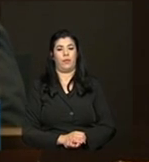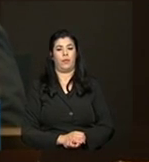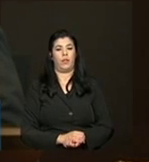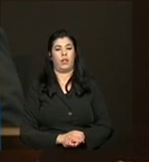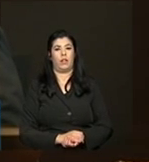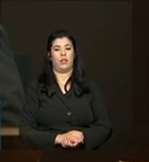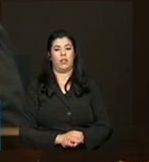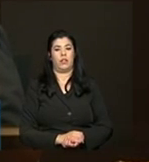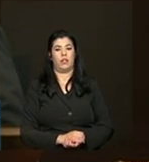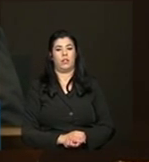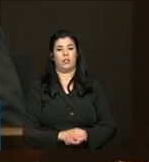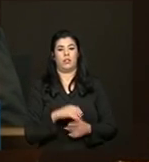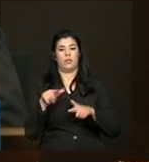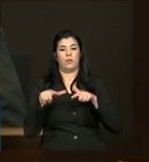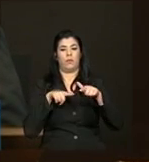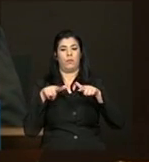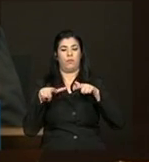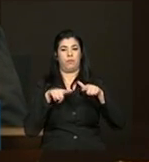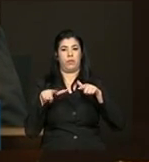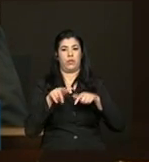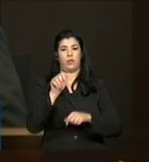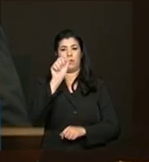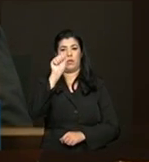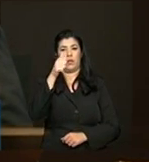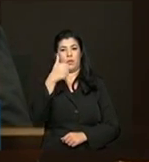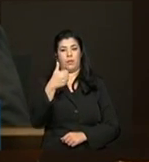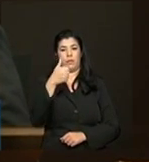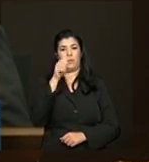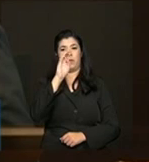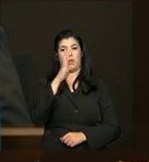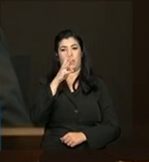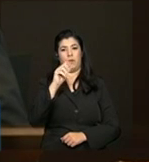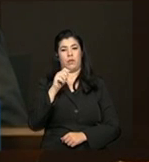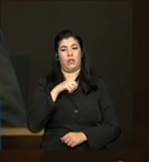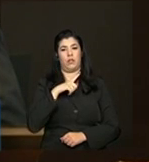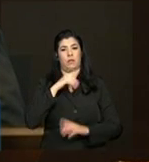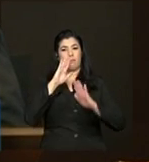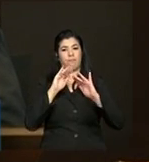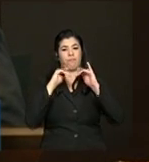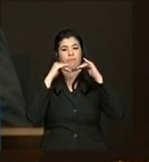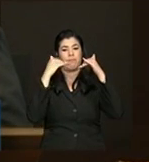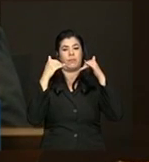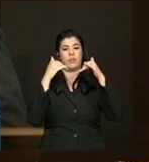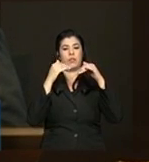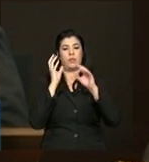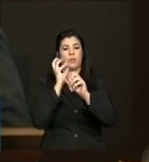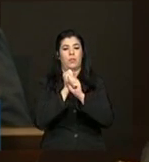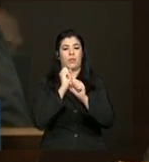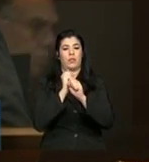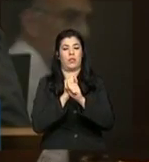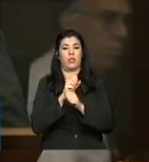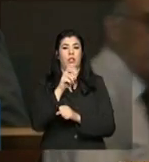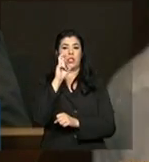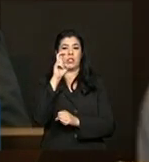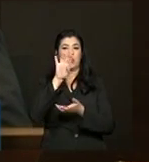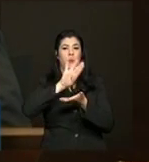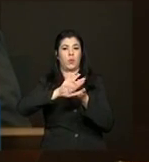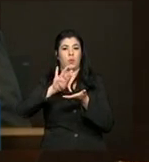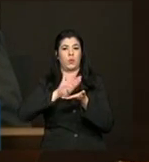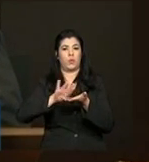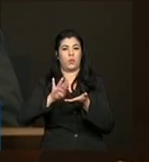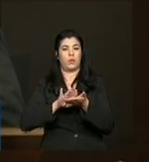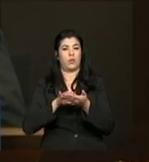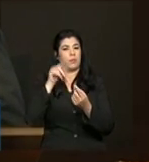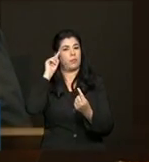melhores propostas para os sublotes A1 e A4 ficarem superiores ao valor de corte, elas ficam eliminadas da etapa